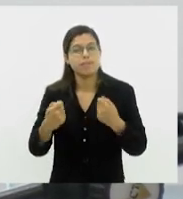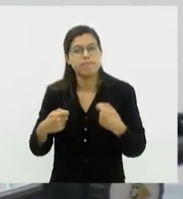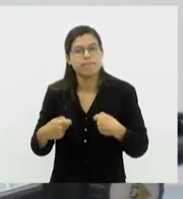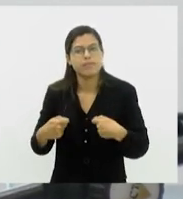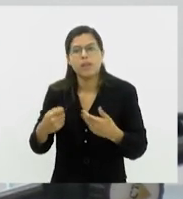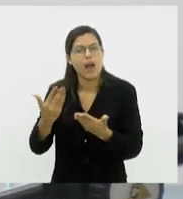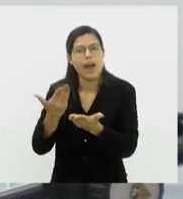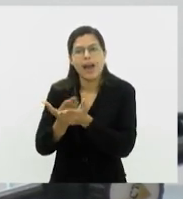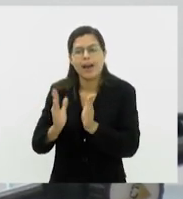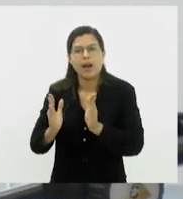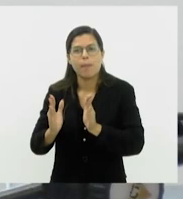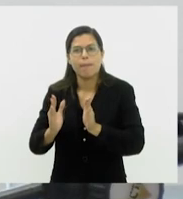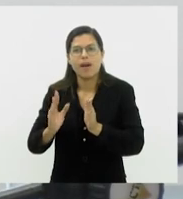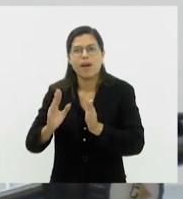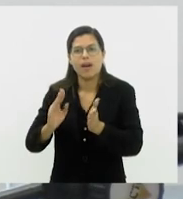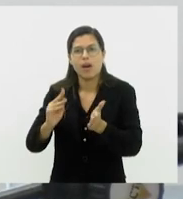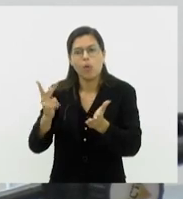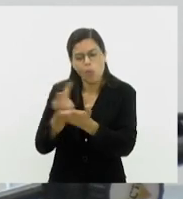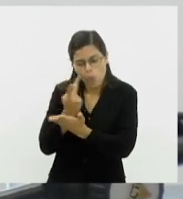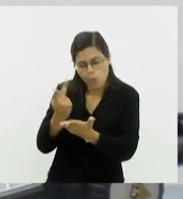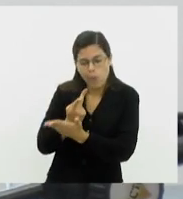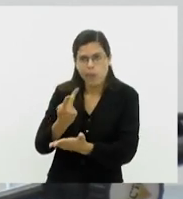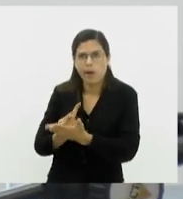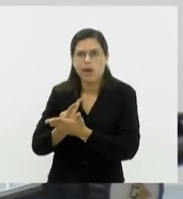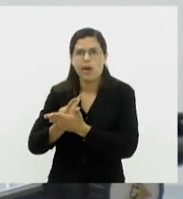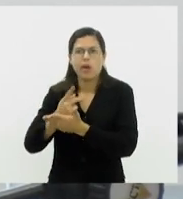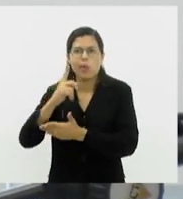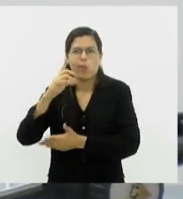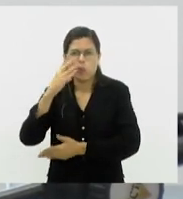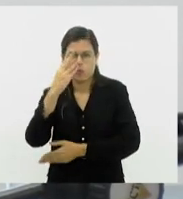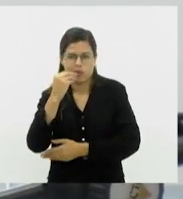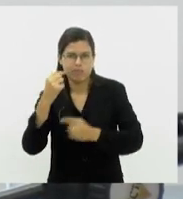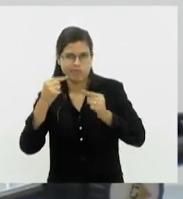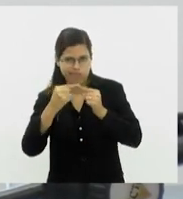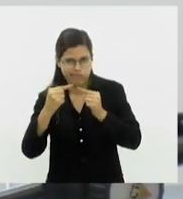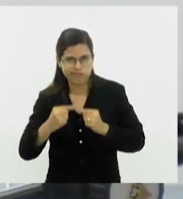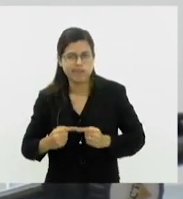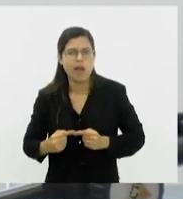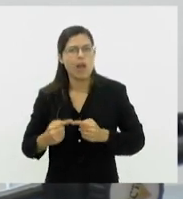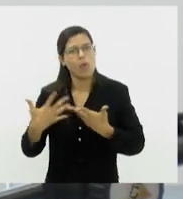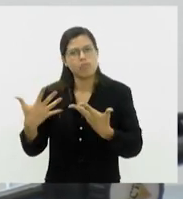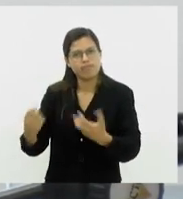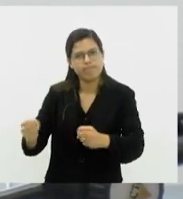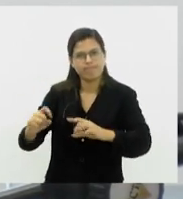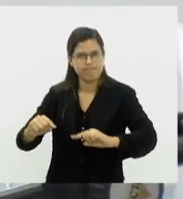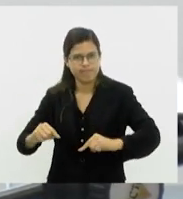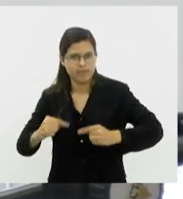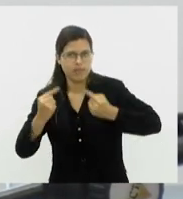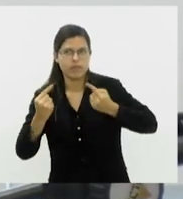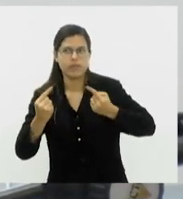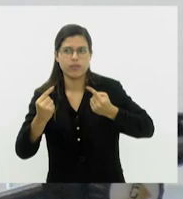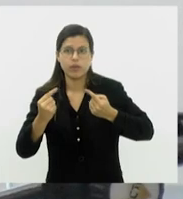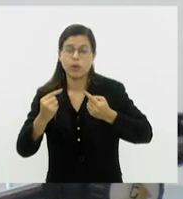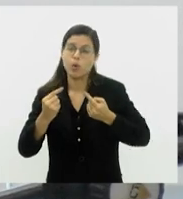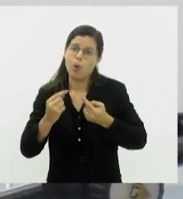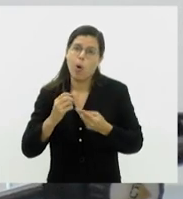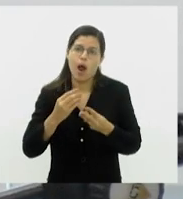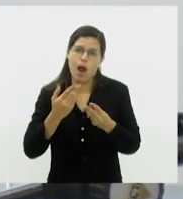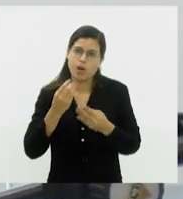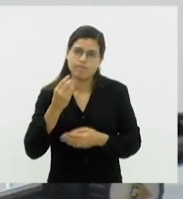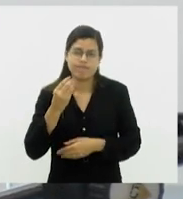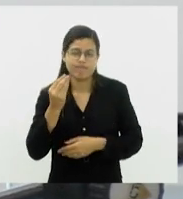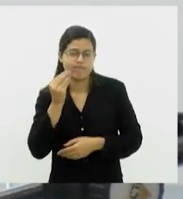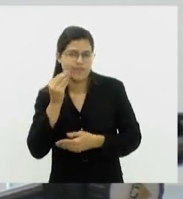cometida pelo reconhecimento fotográfico eu aceitaria esse Desafio ou acabar ou pelo menos tentar